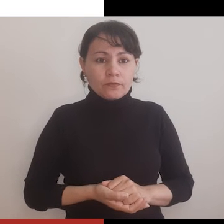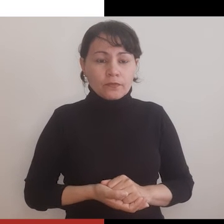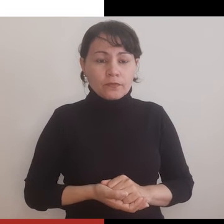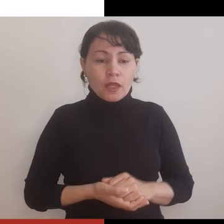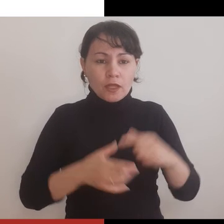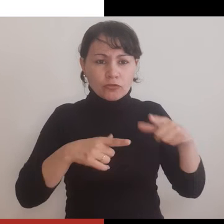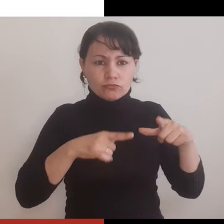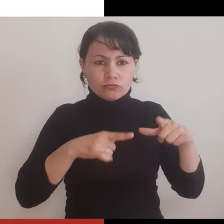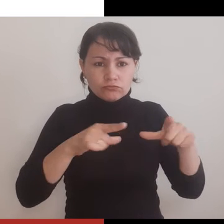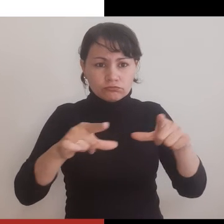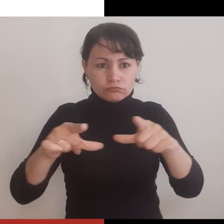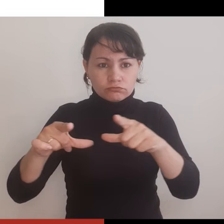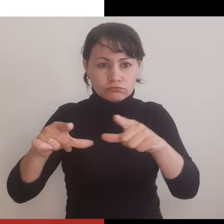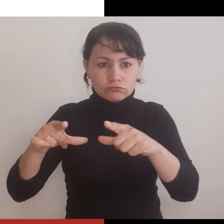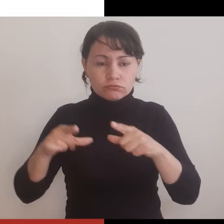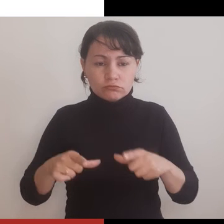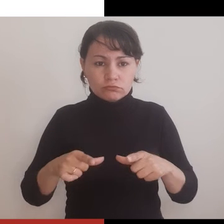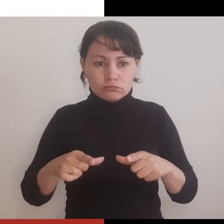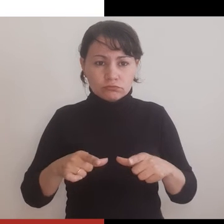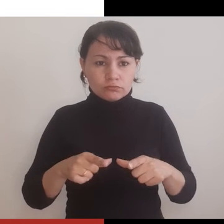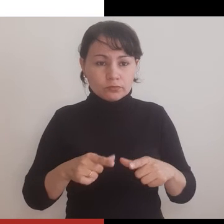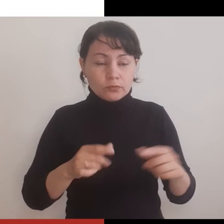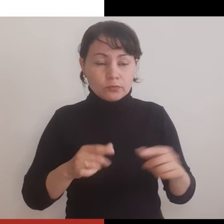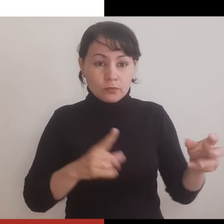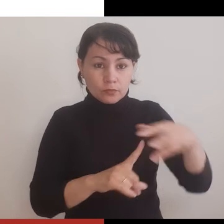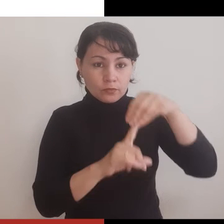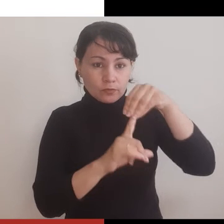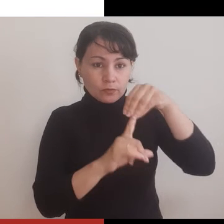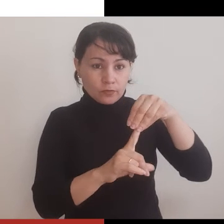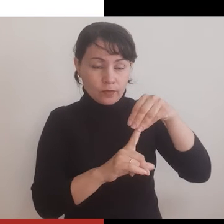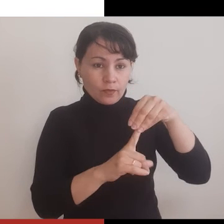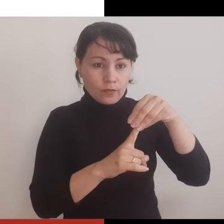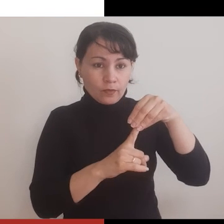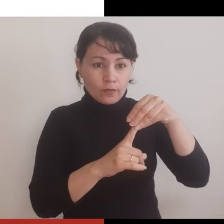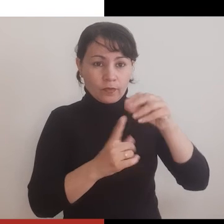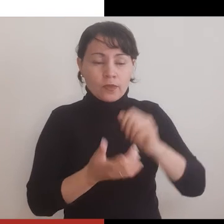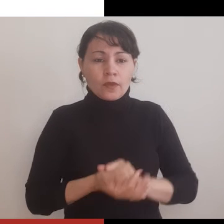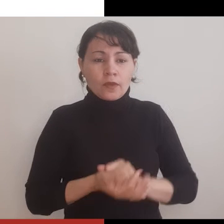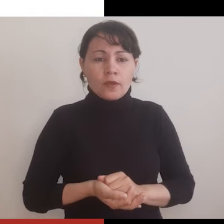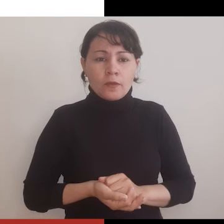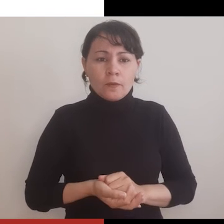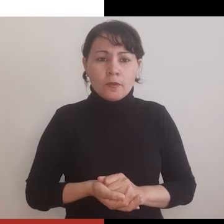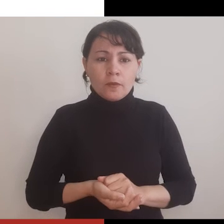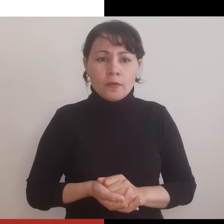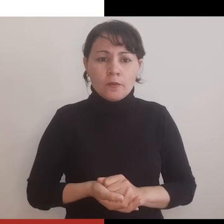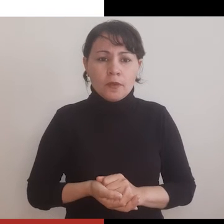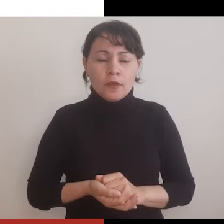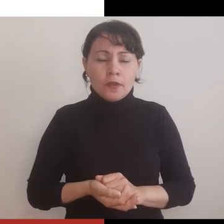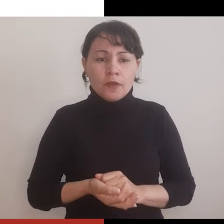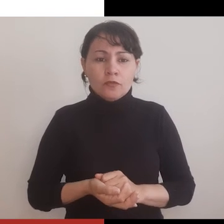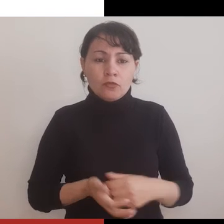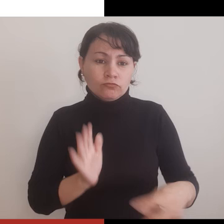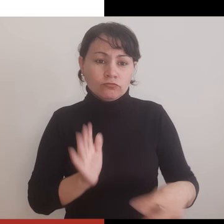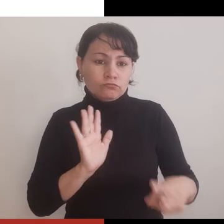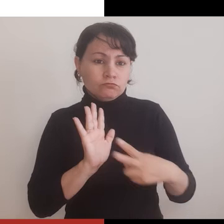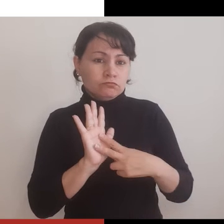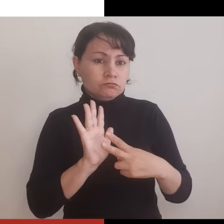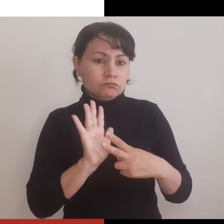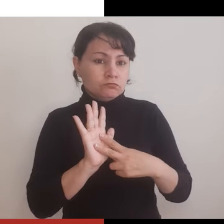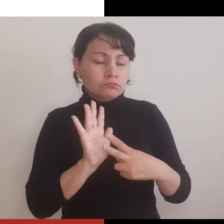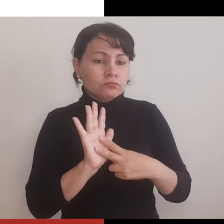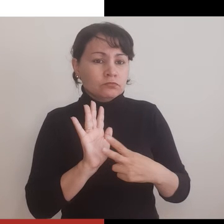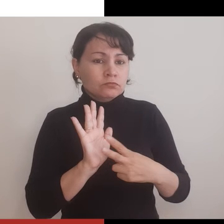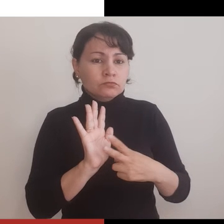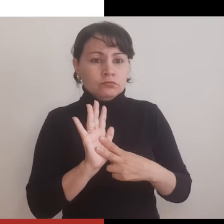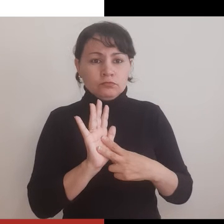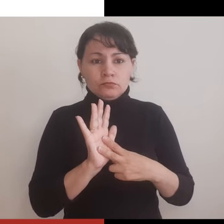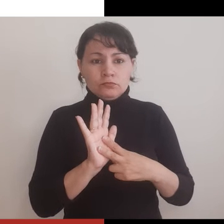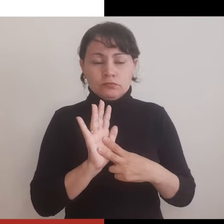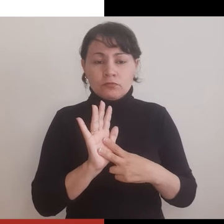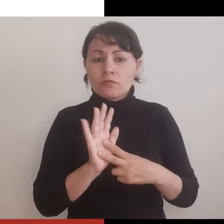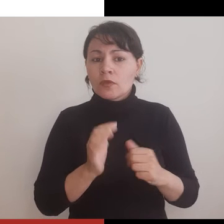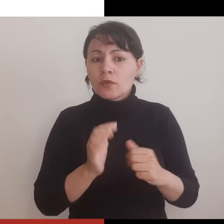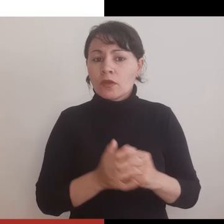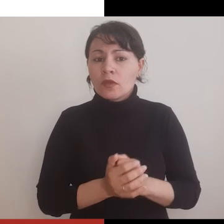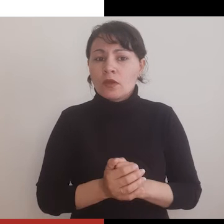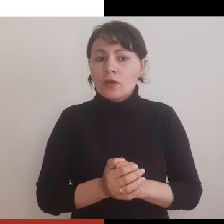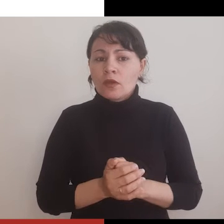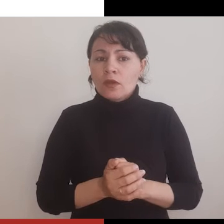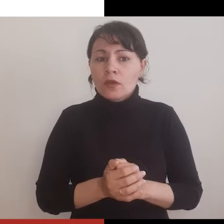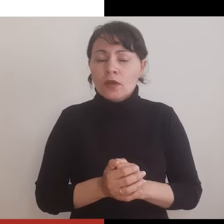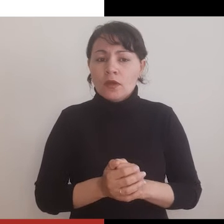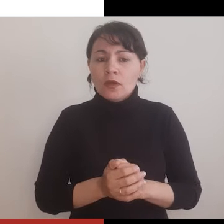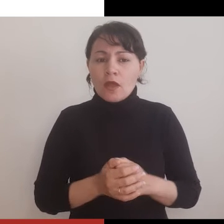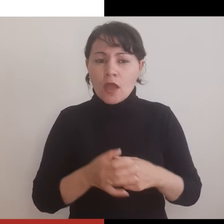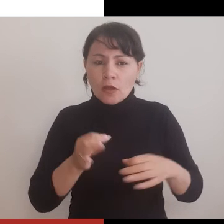desse ambiente, principalmente aqui, o que mais chama atenção, acho que é a questão